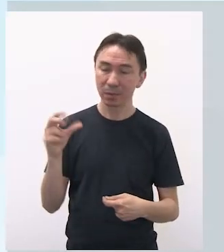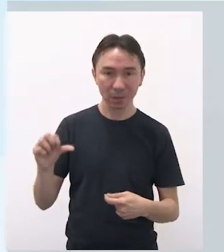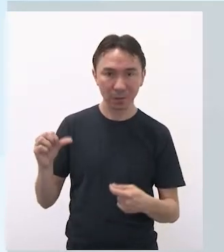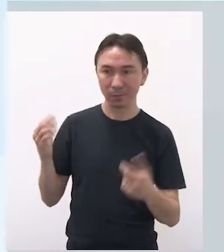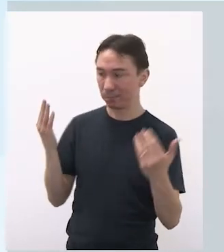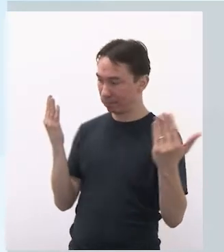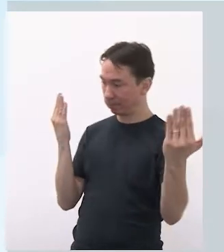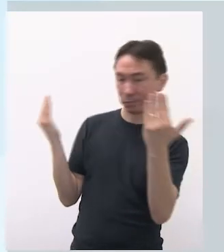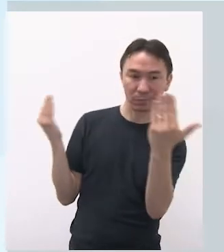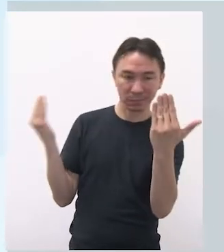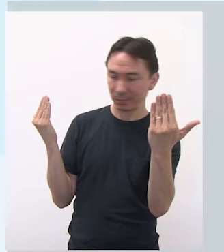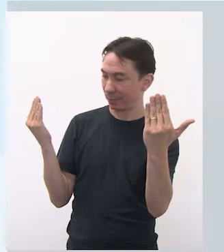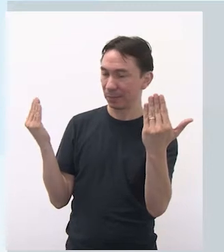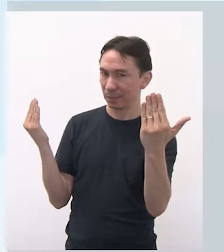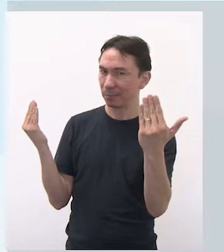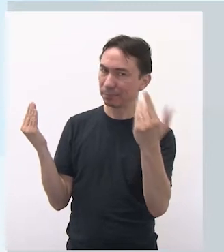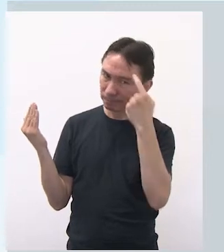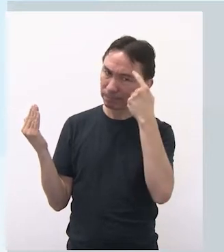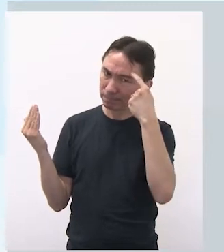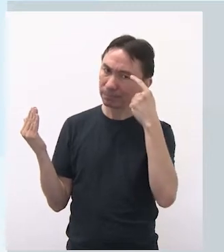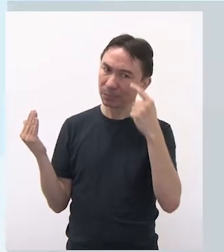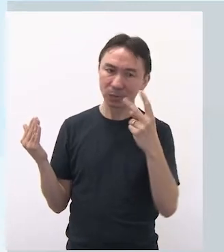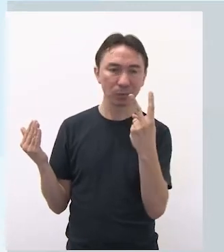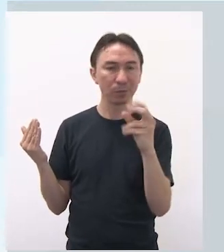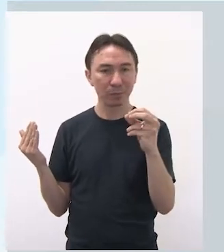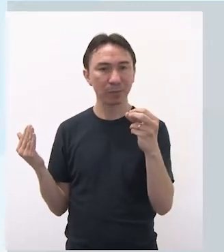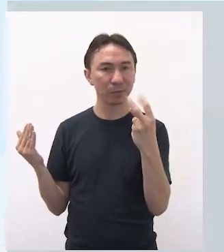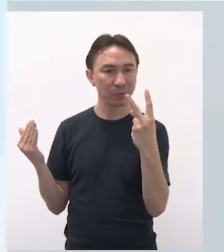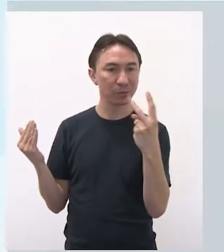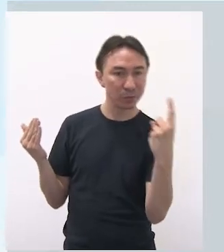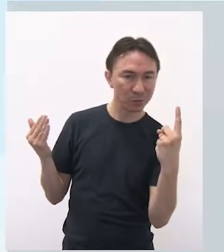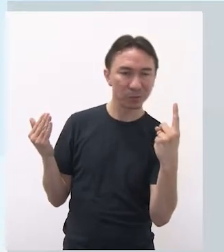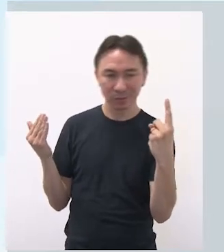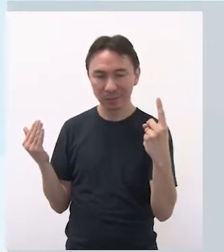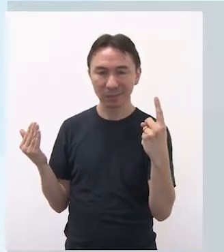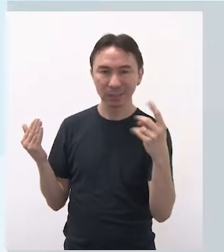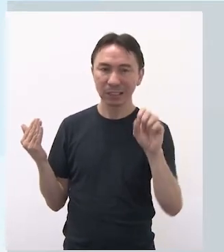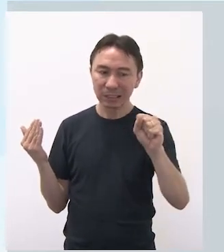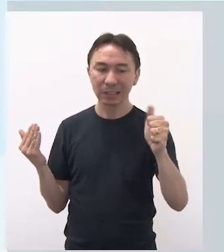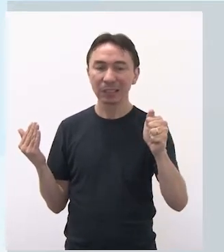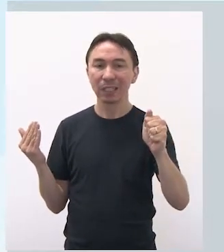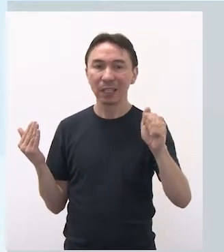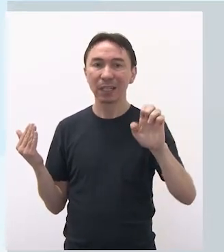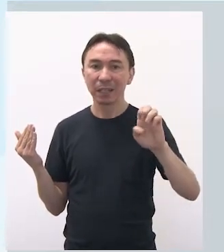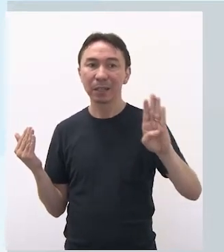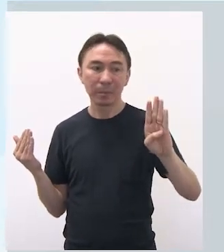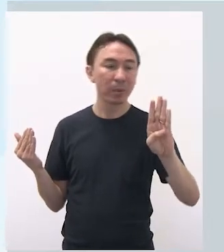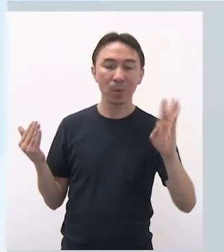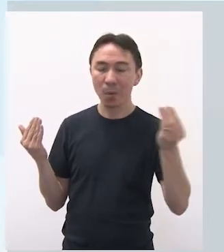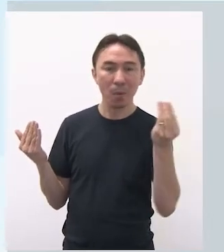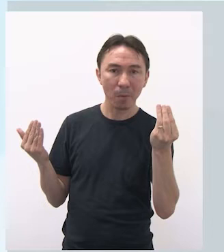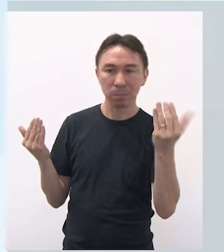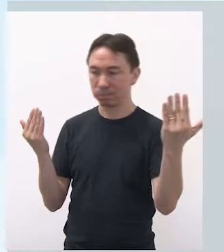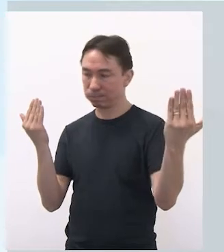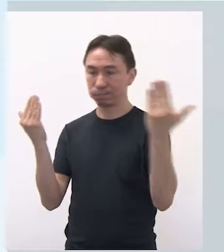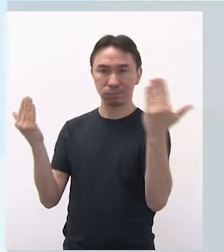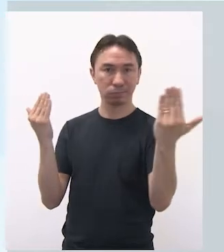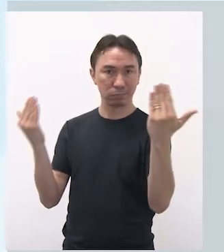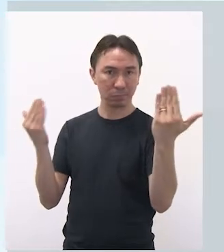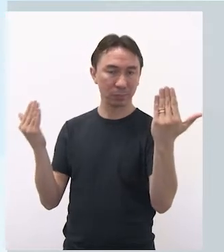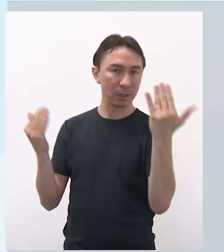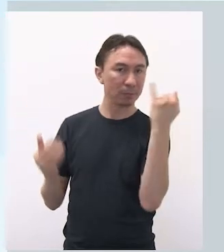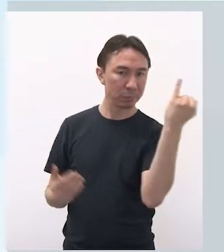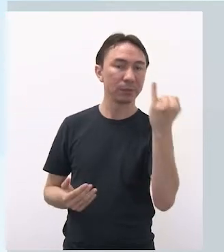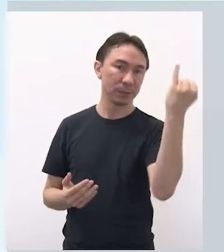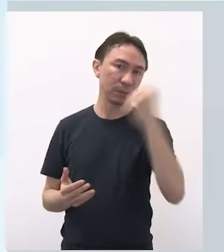SAEB, pensando no SAEB 2021, que vai me possibilitar fazer essa comparação. Porque a